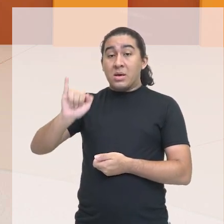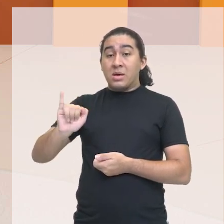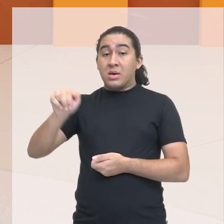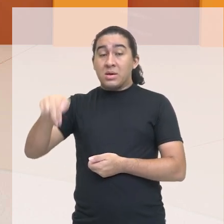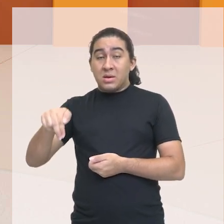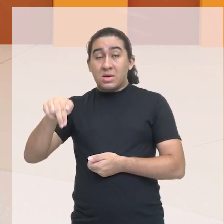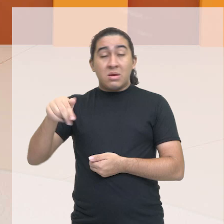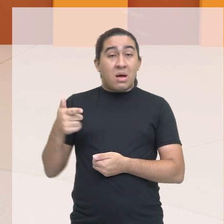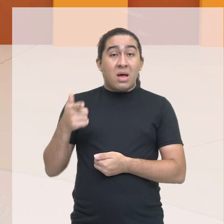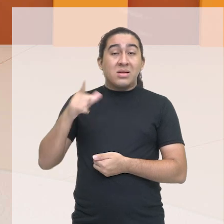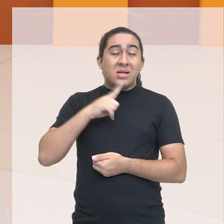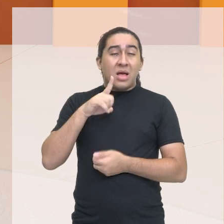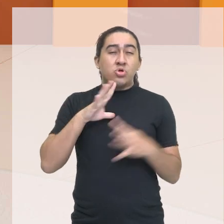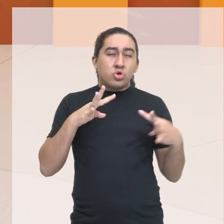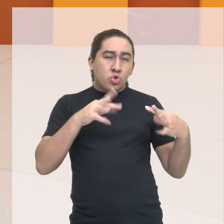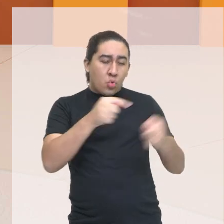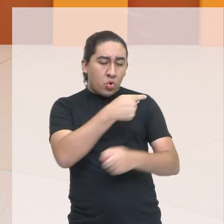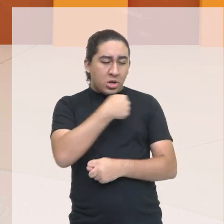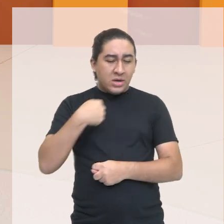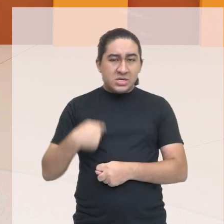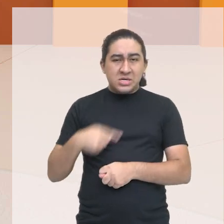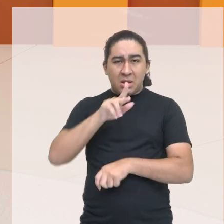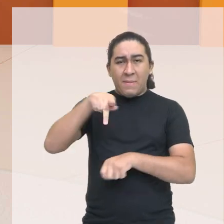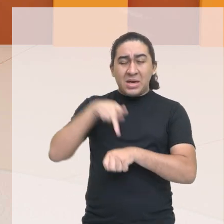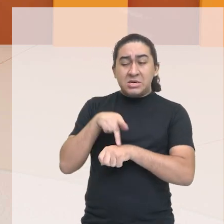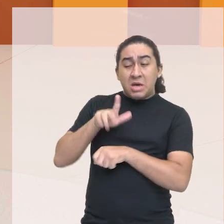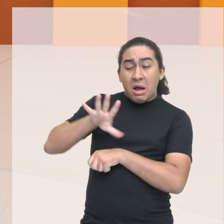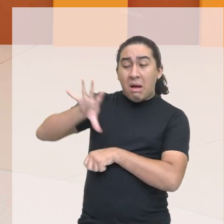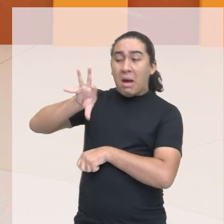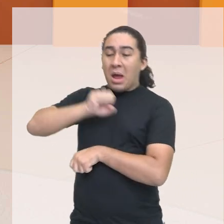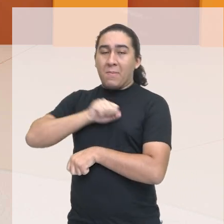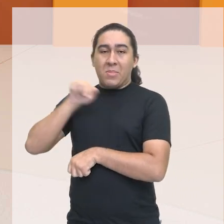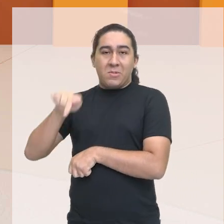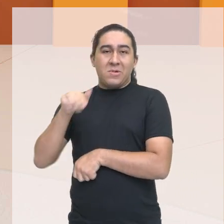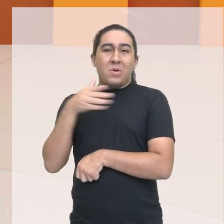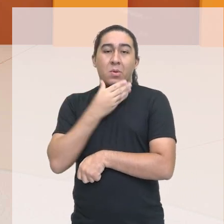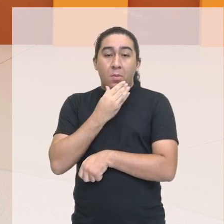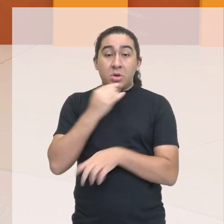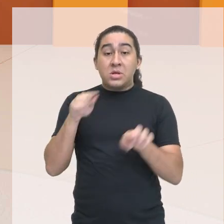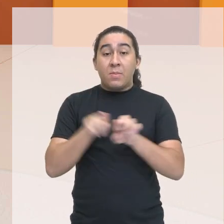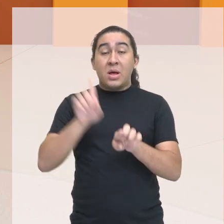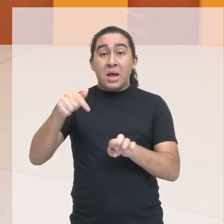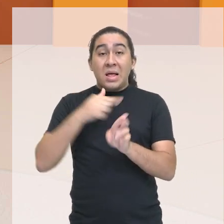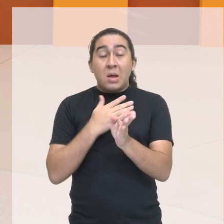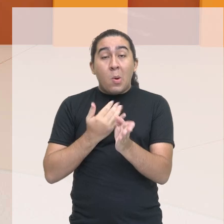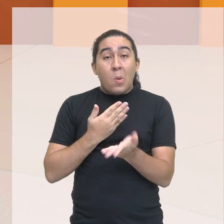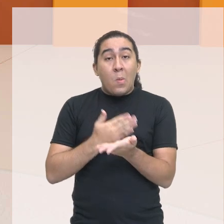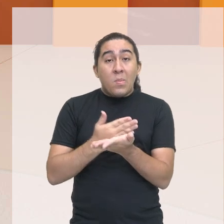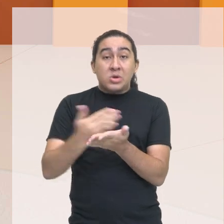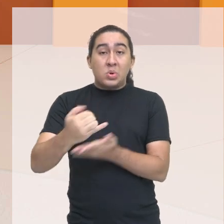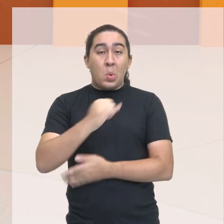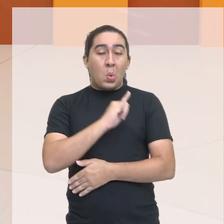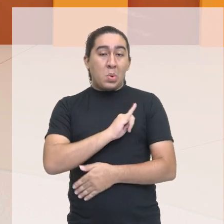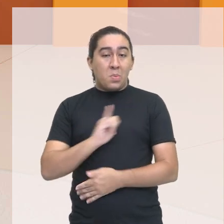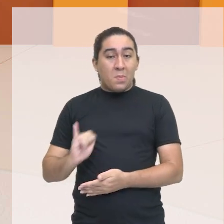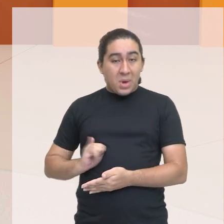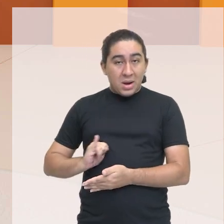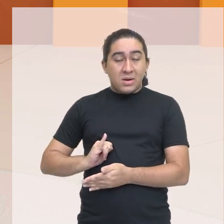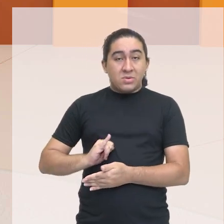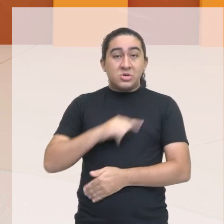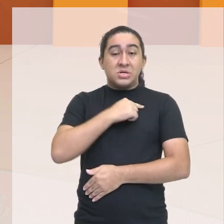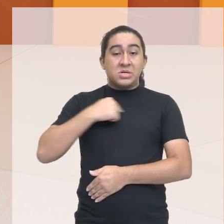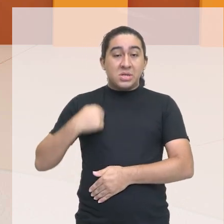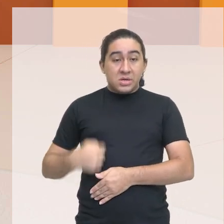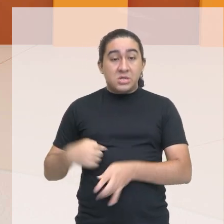a China e foi o fundador do Império Chinês e estabeleceu um Estado unificado. Olha